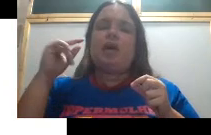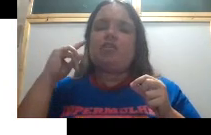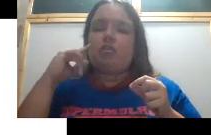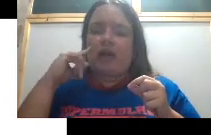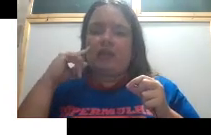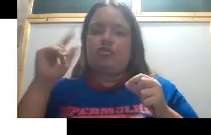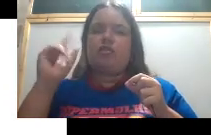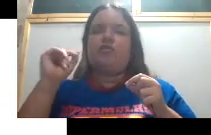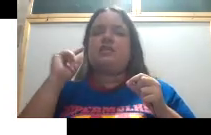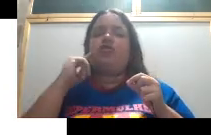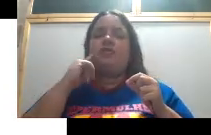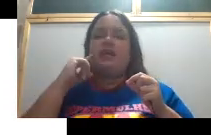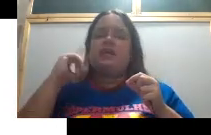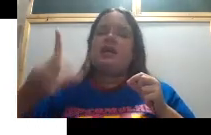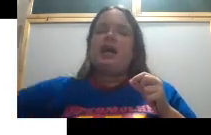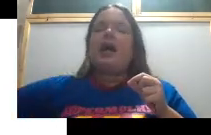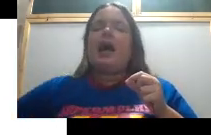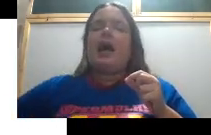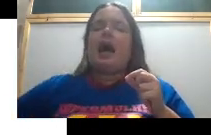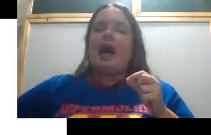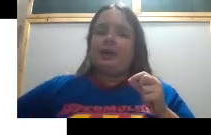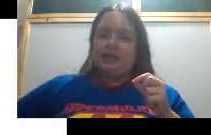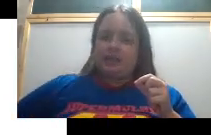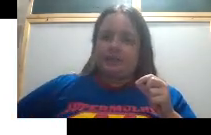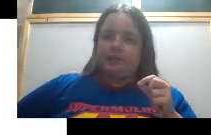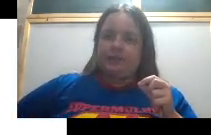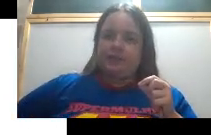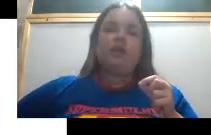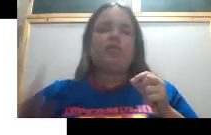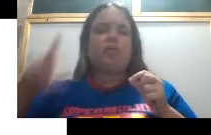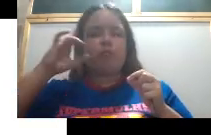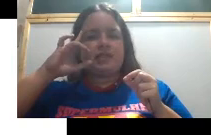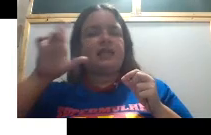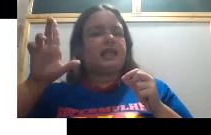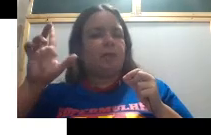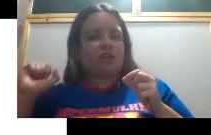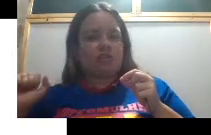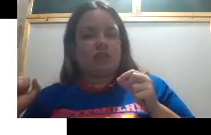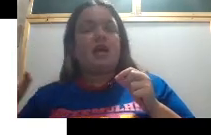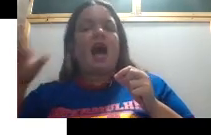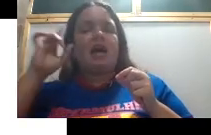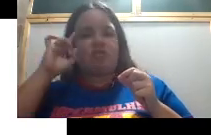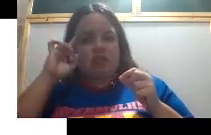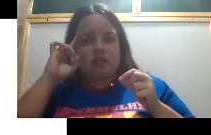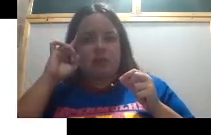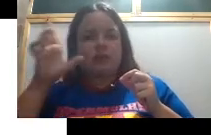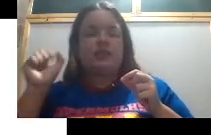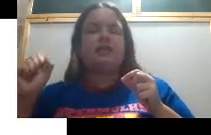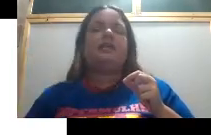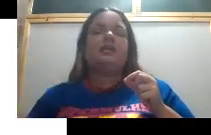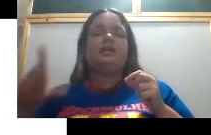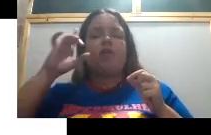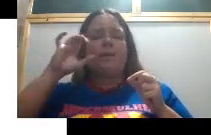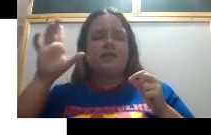e em quais lugares vocês vem a bandeira Vamos pensar daqui a pouco a gente a gente